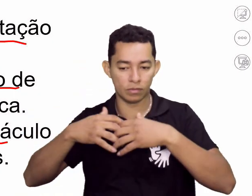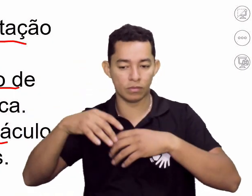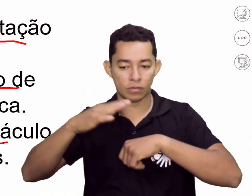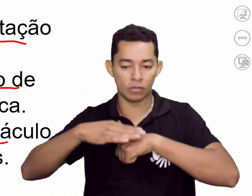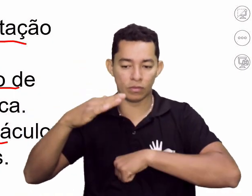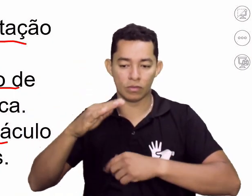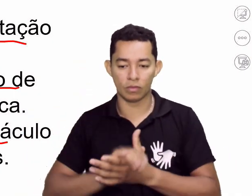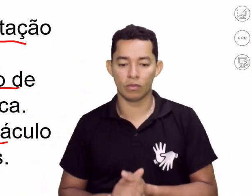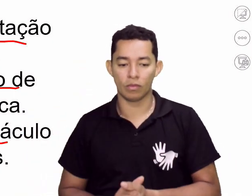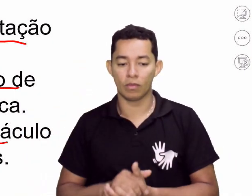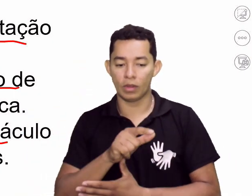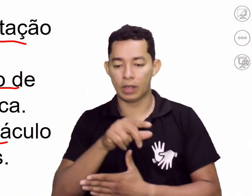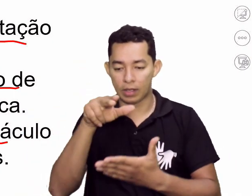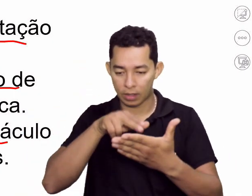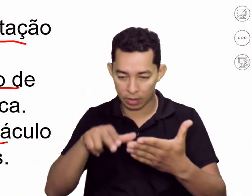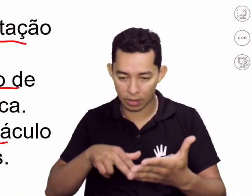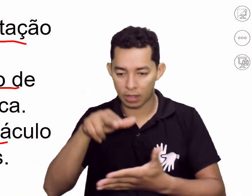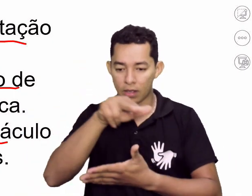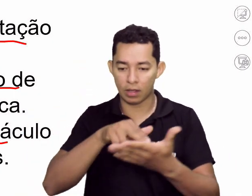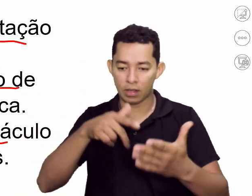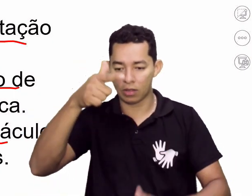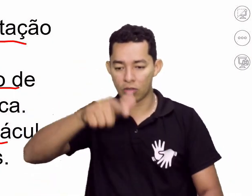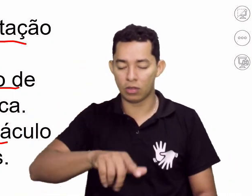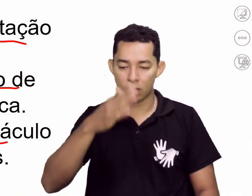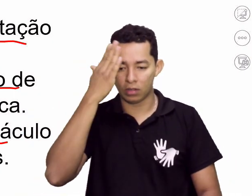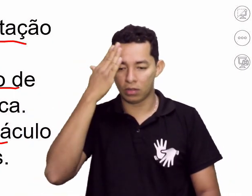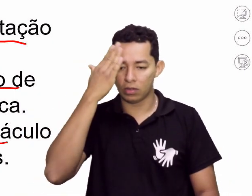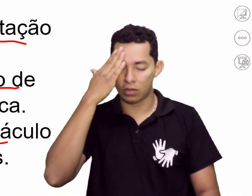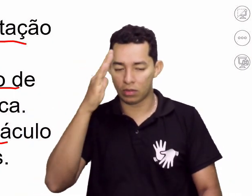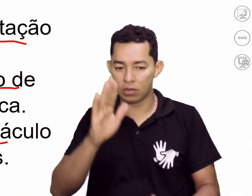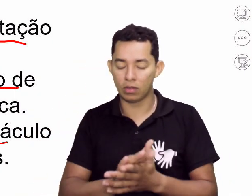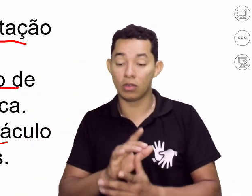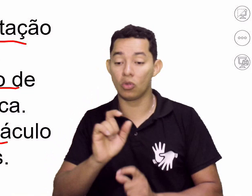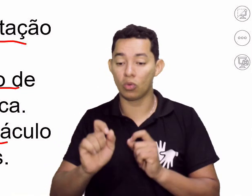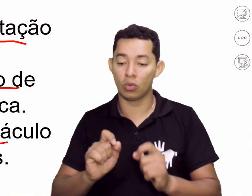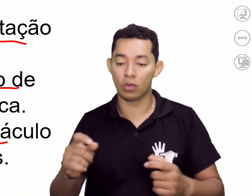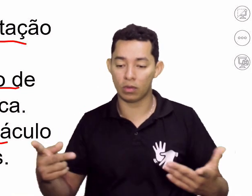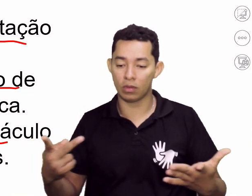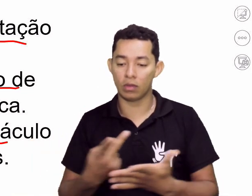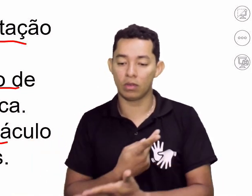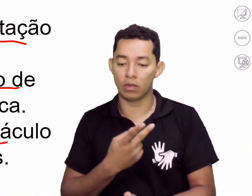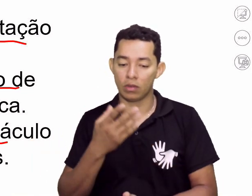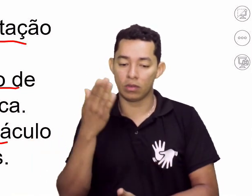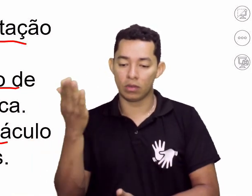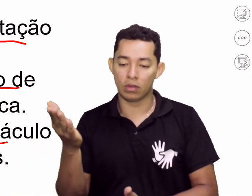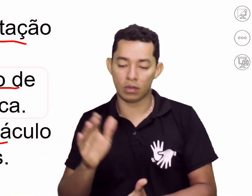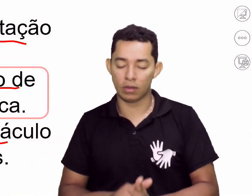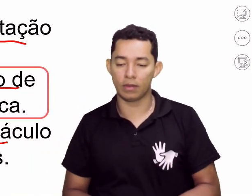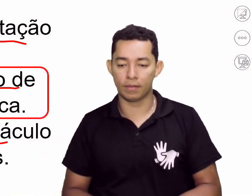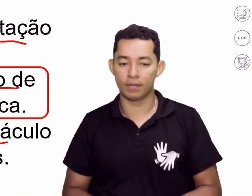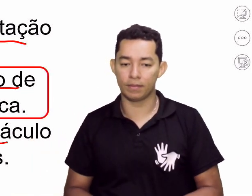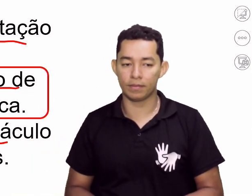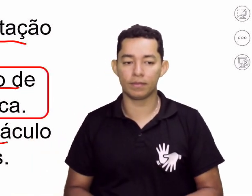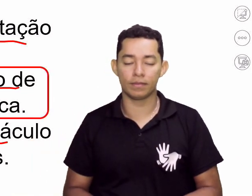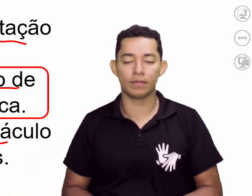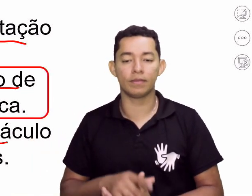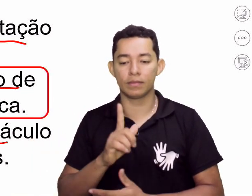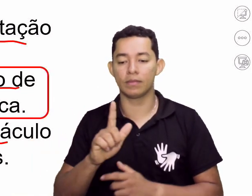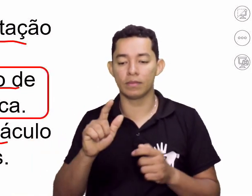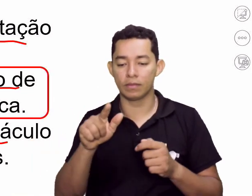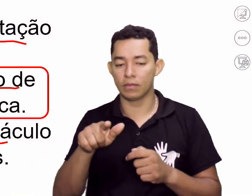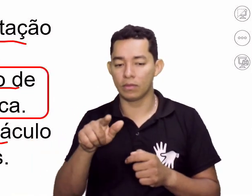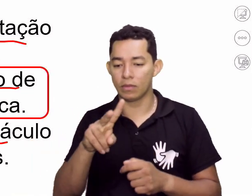Então, você leia, releia, para entender exatamente o que está sendo pedido aí, e aí você